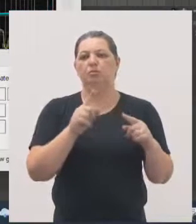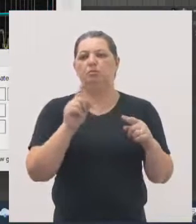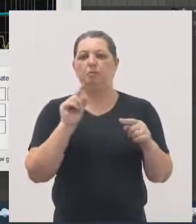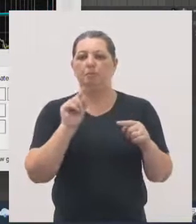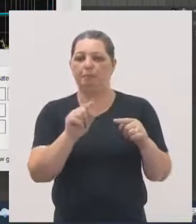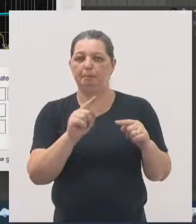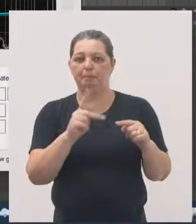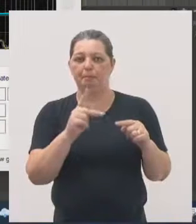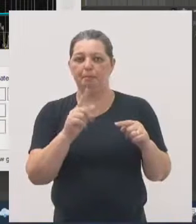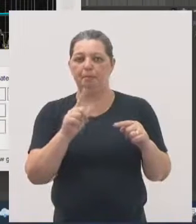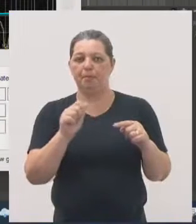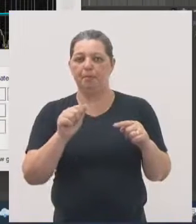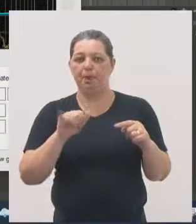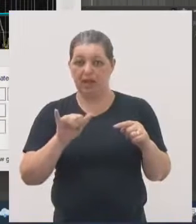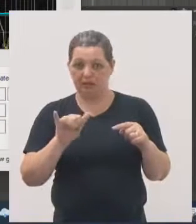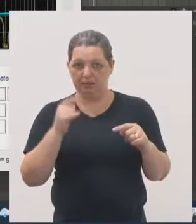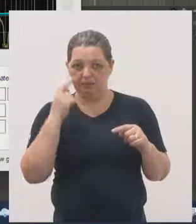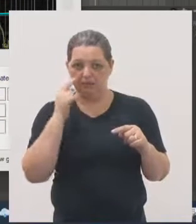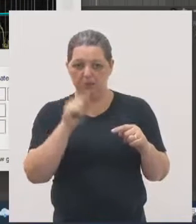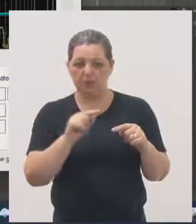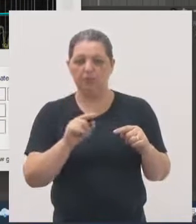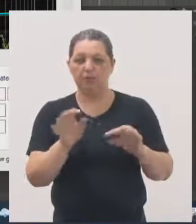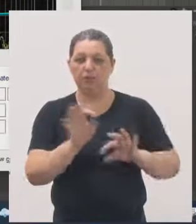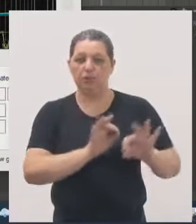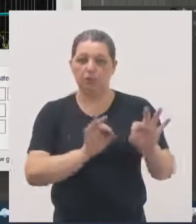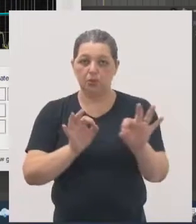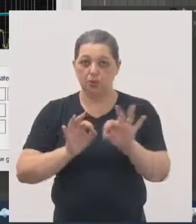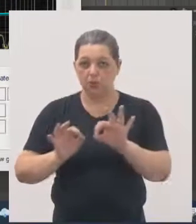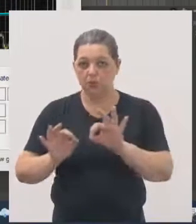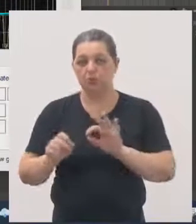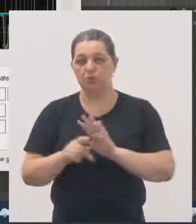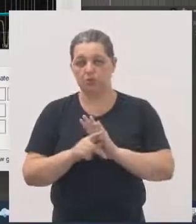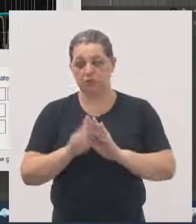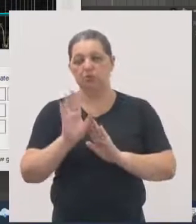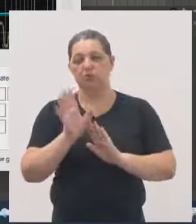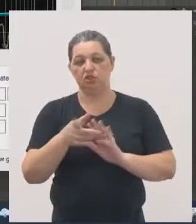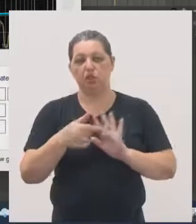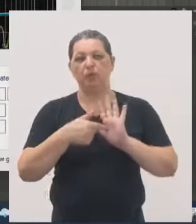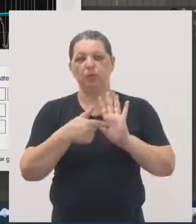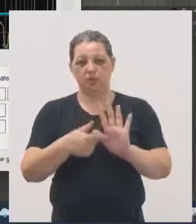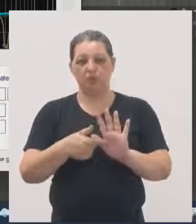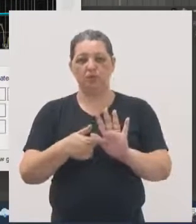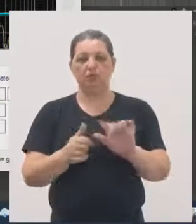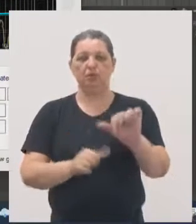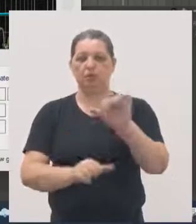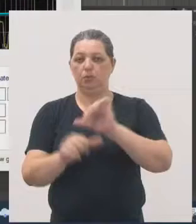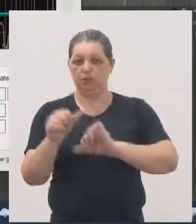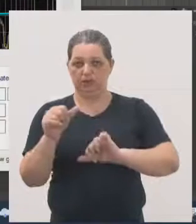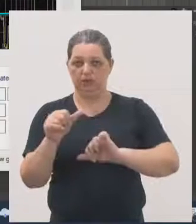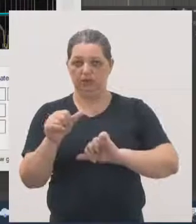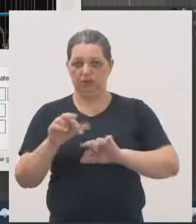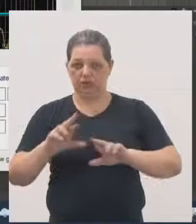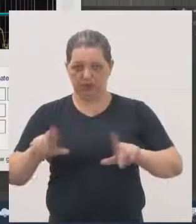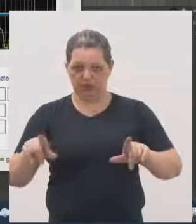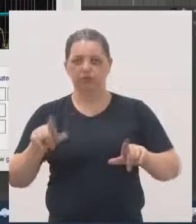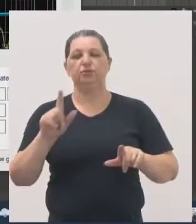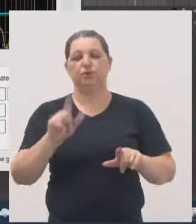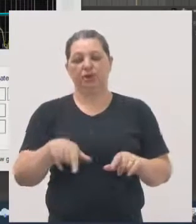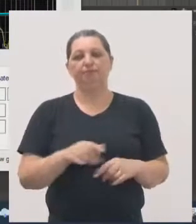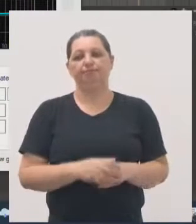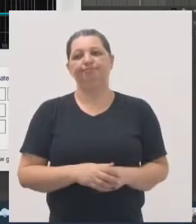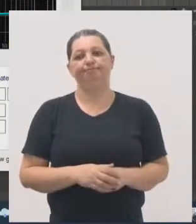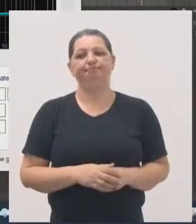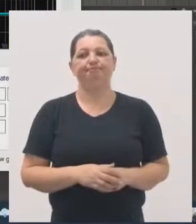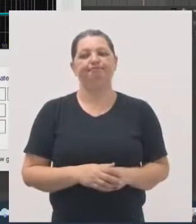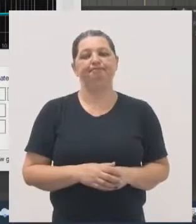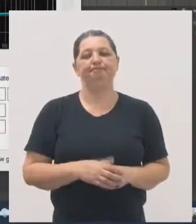for fazendo esse ajuste no tocar, ele já vai mostrando para você a diferença. Isso, a gente então é melhor